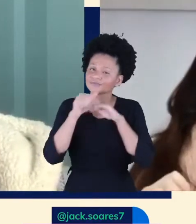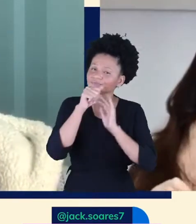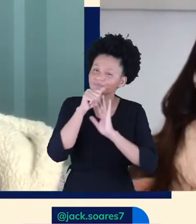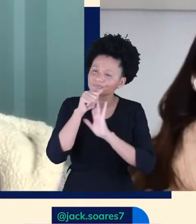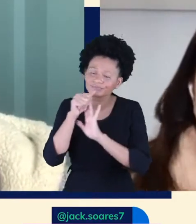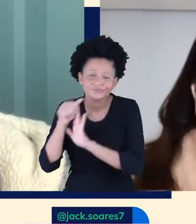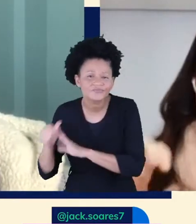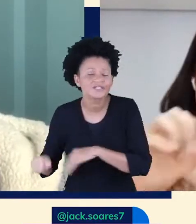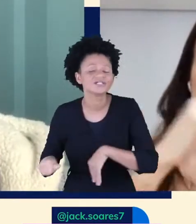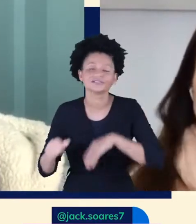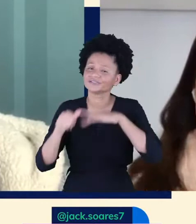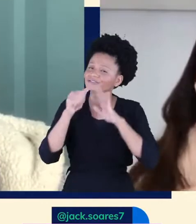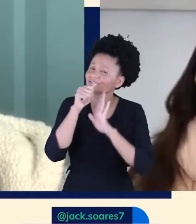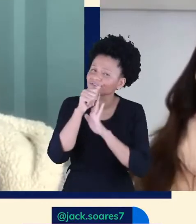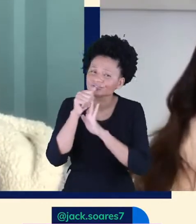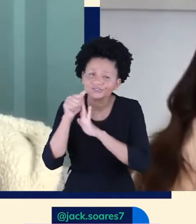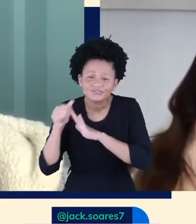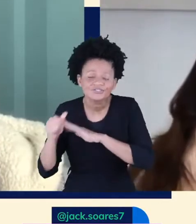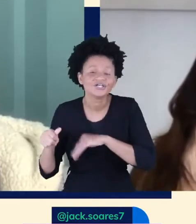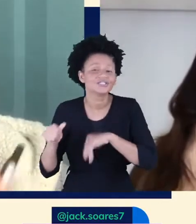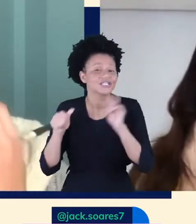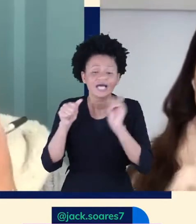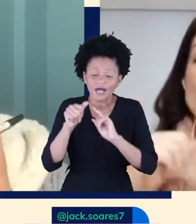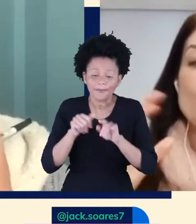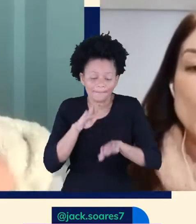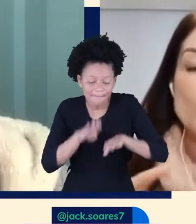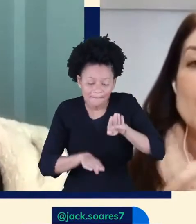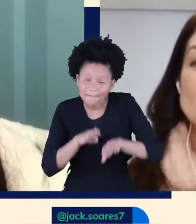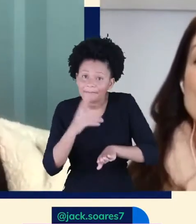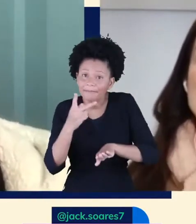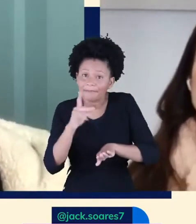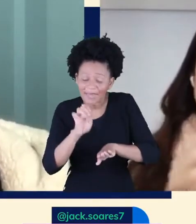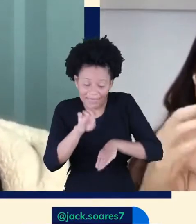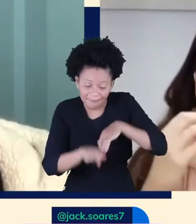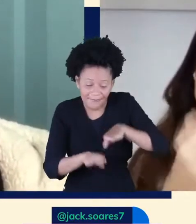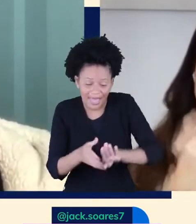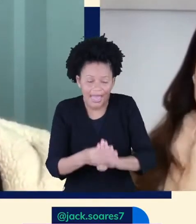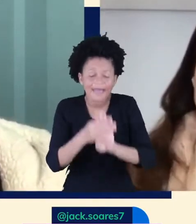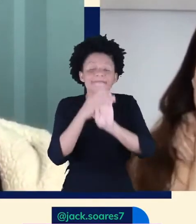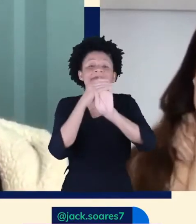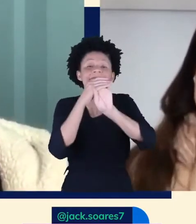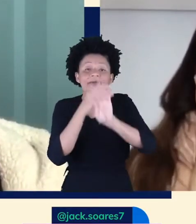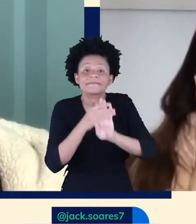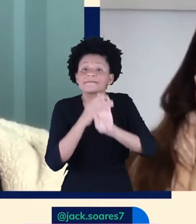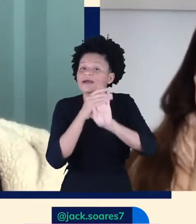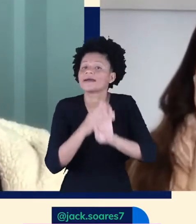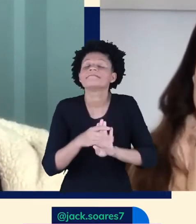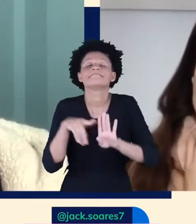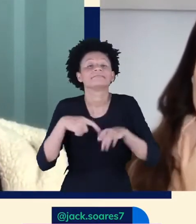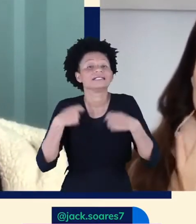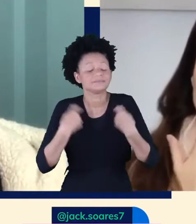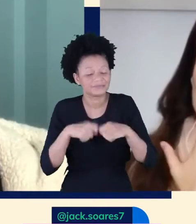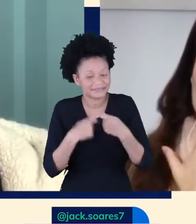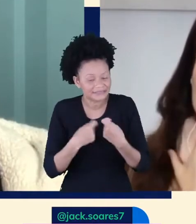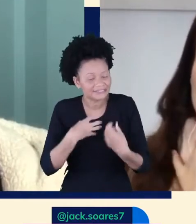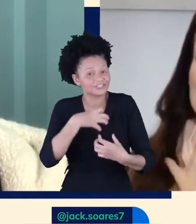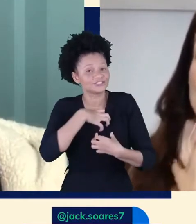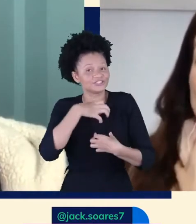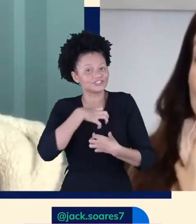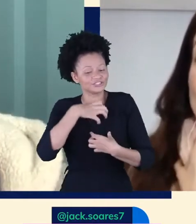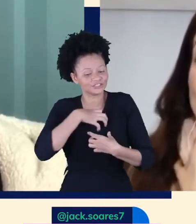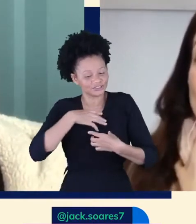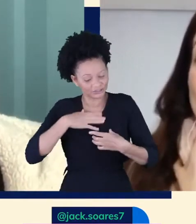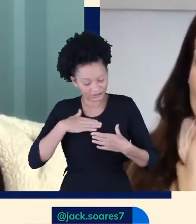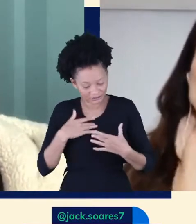né? Tira a mãozinha dele da boca, tira a mãozinha, não bota o pezinho na boca. Mas a criança precisa desses segundos para se